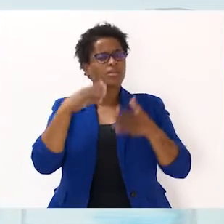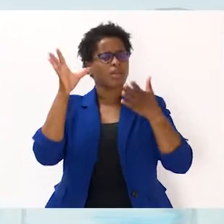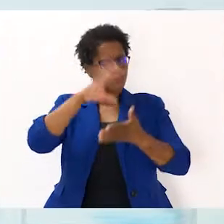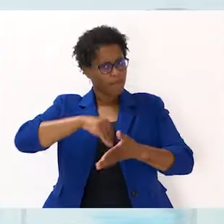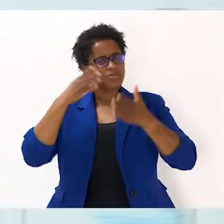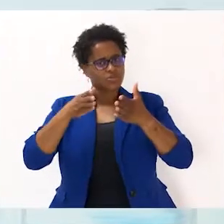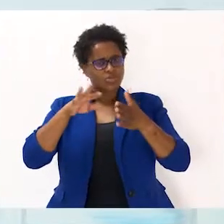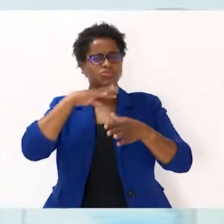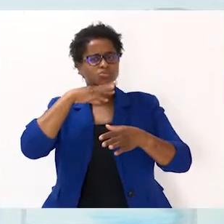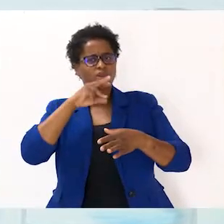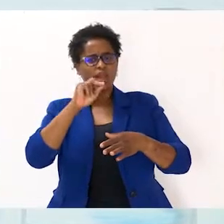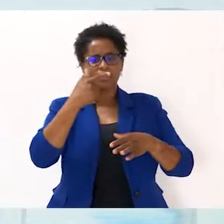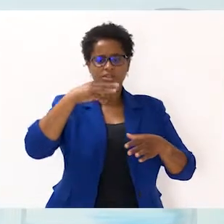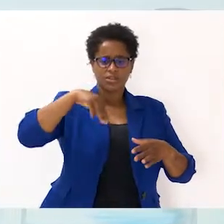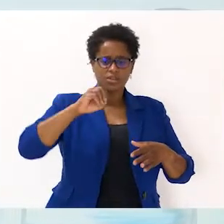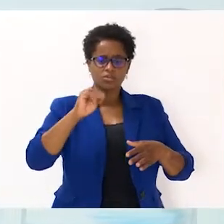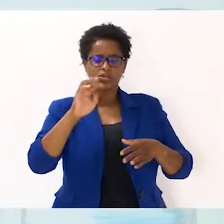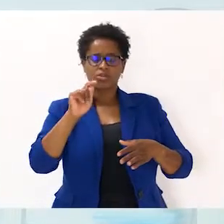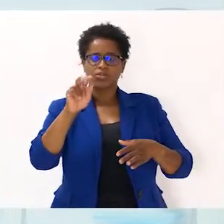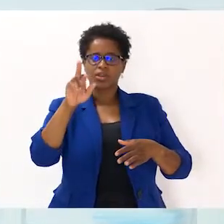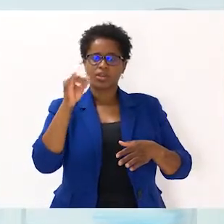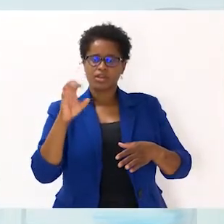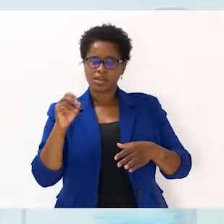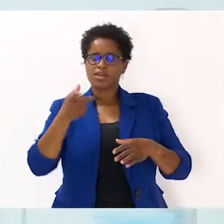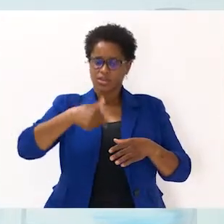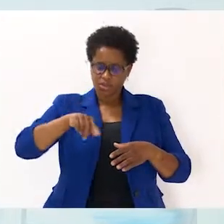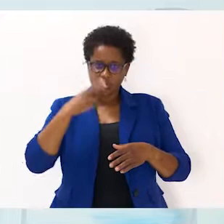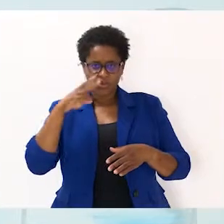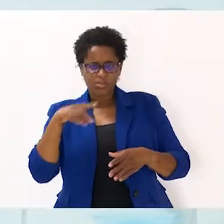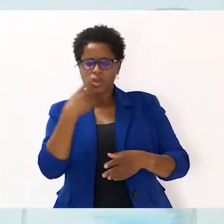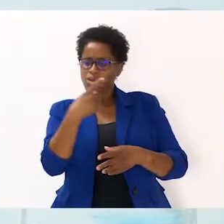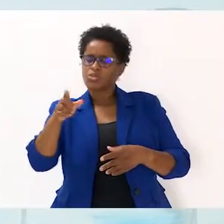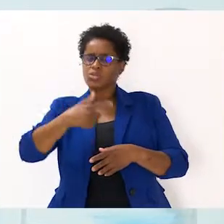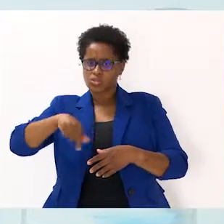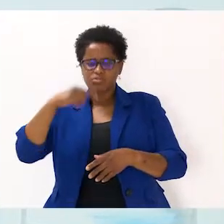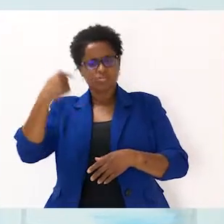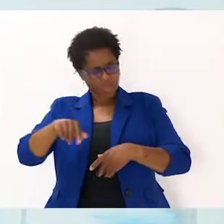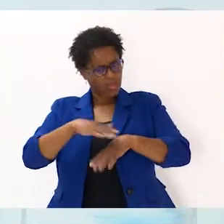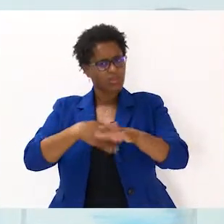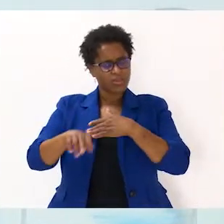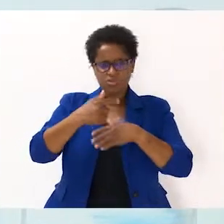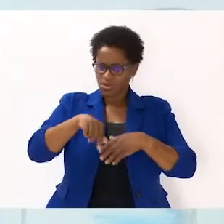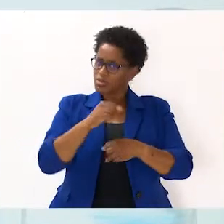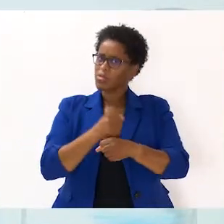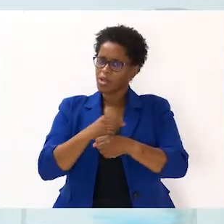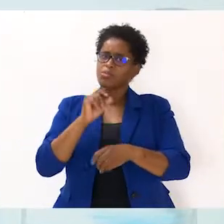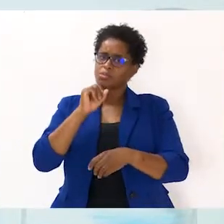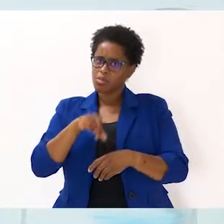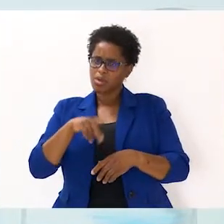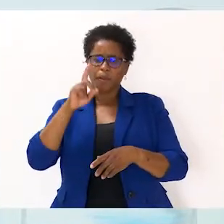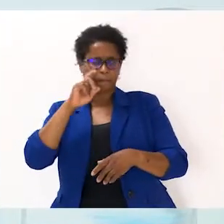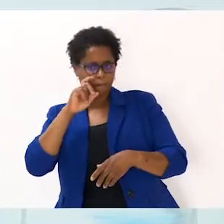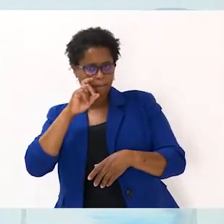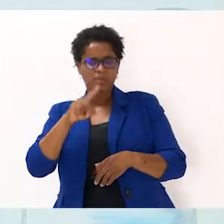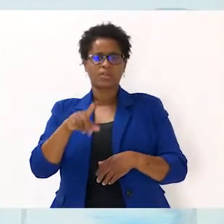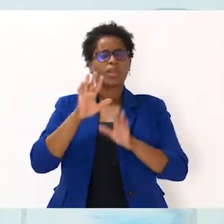para a poluição atmosférica. E nós vimos que cada um de nós devemos fazer a nossa parte para